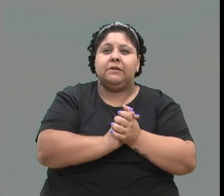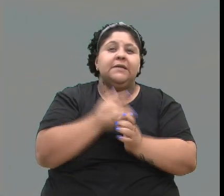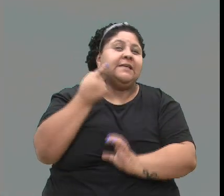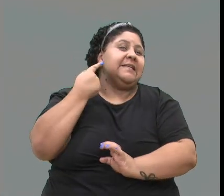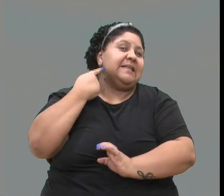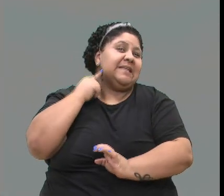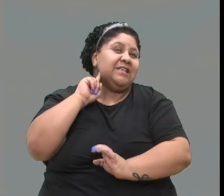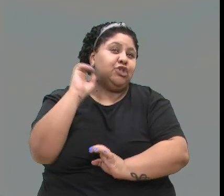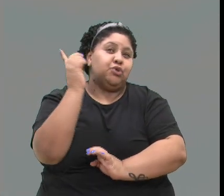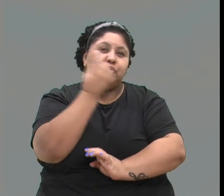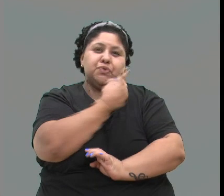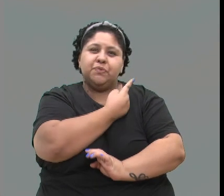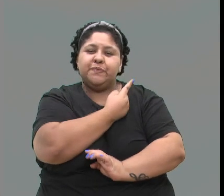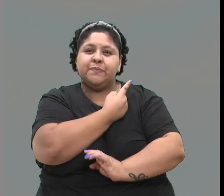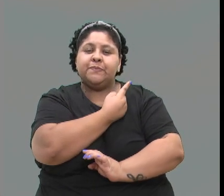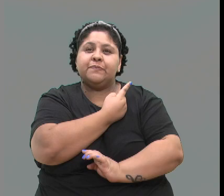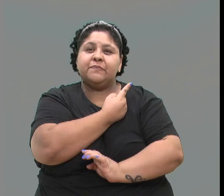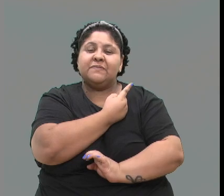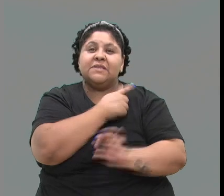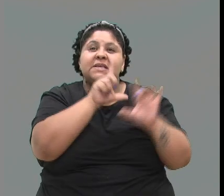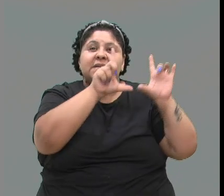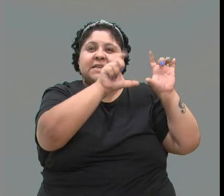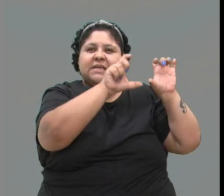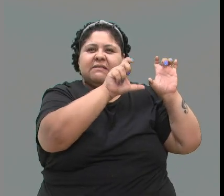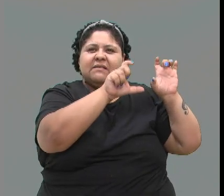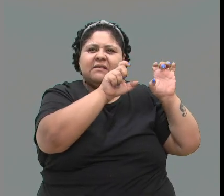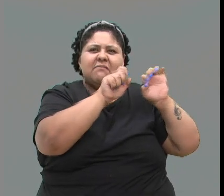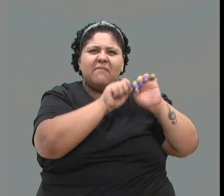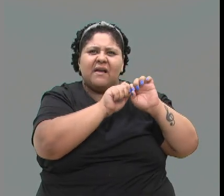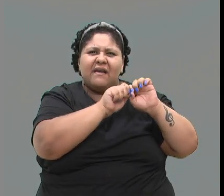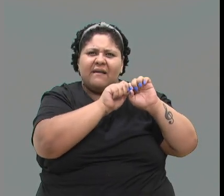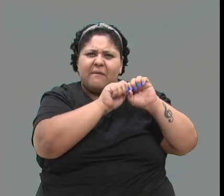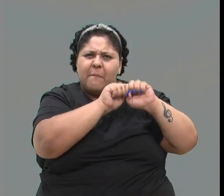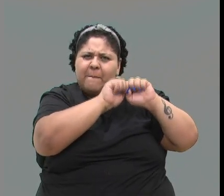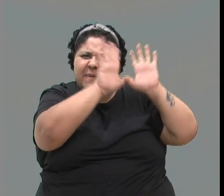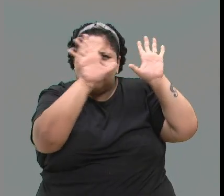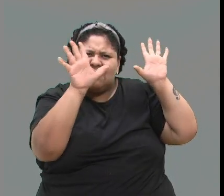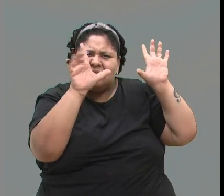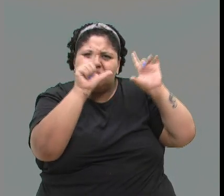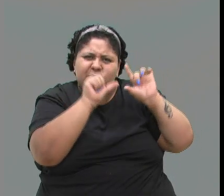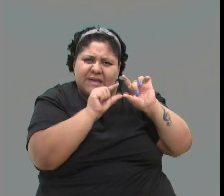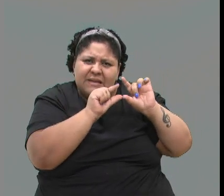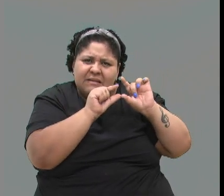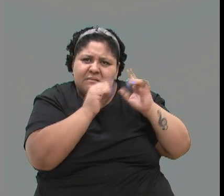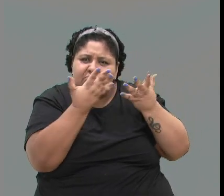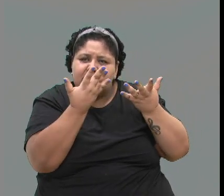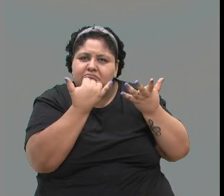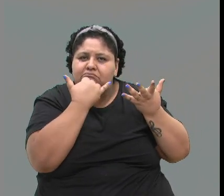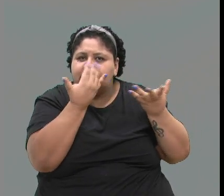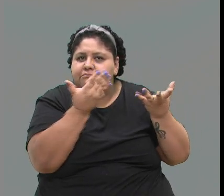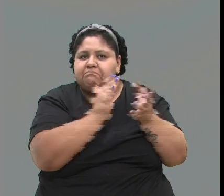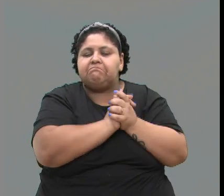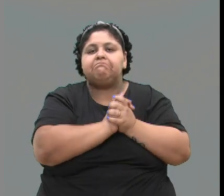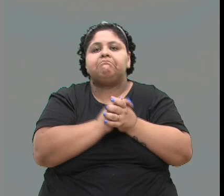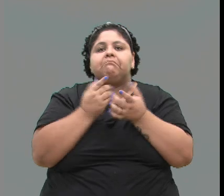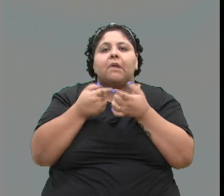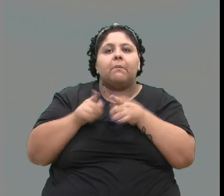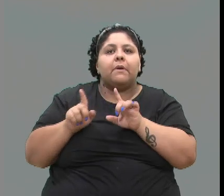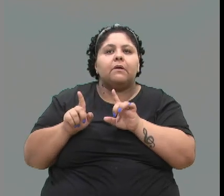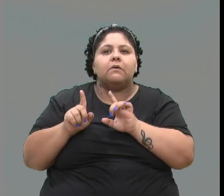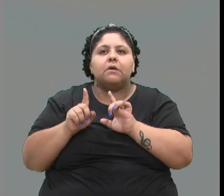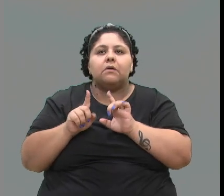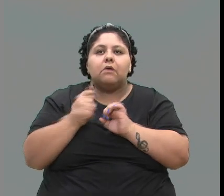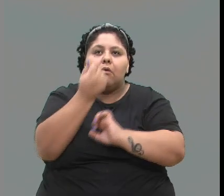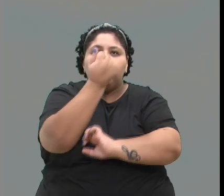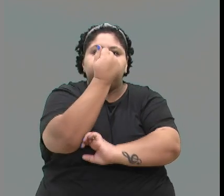olha o lixo. Essas fotos não deu para abrir mais, ficaram muito pequenas, né? Mas enfim, olha a